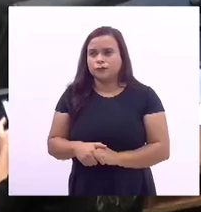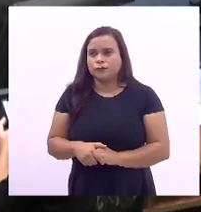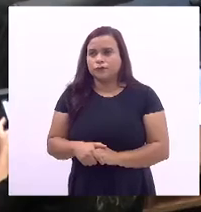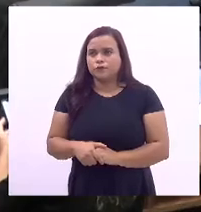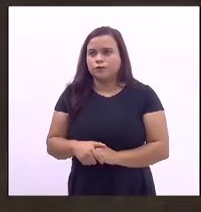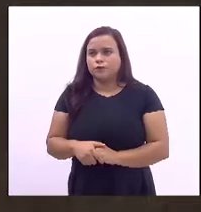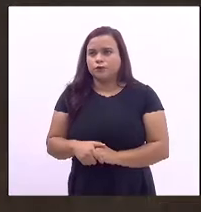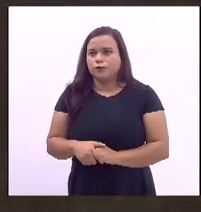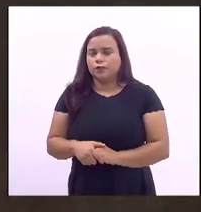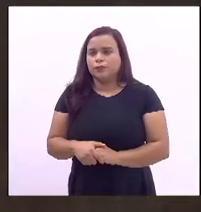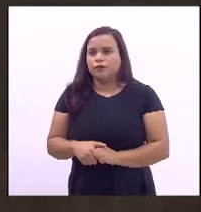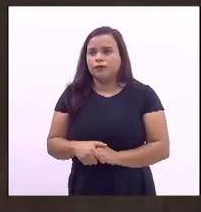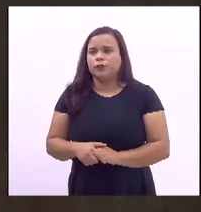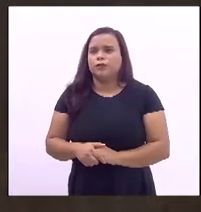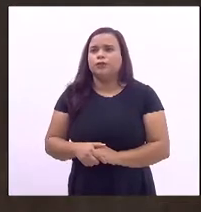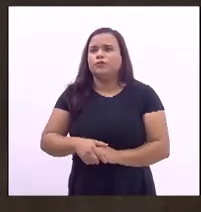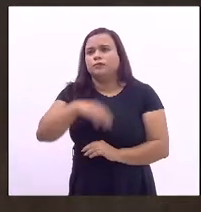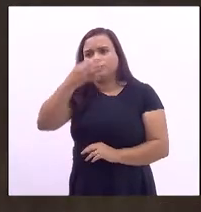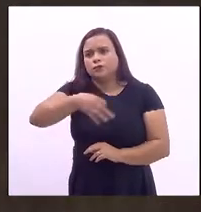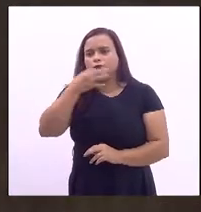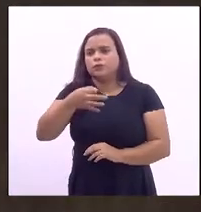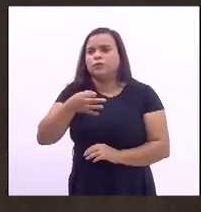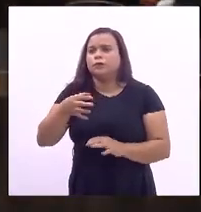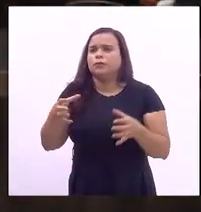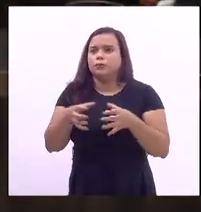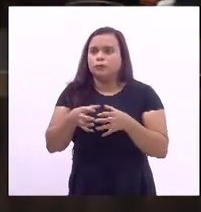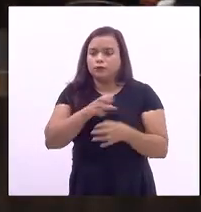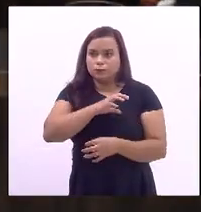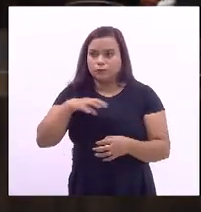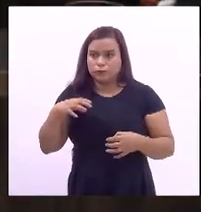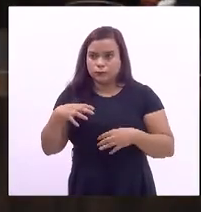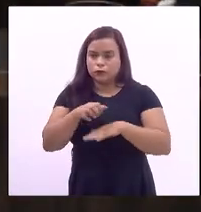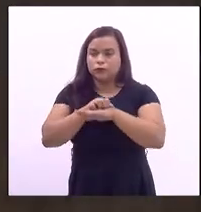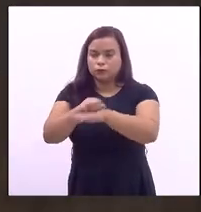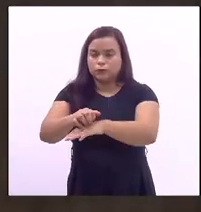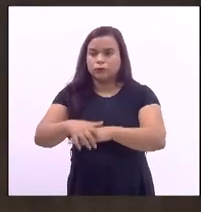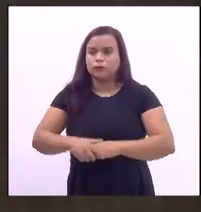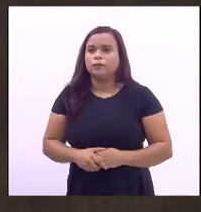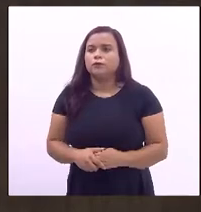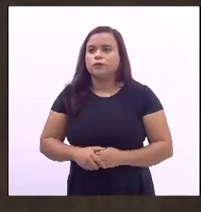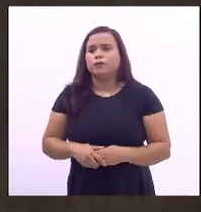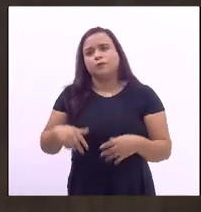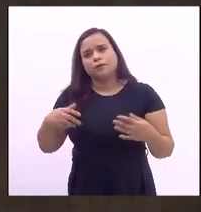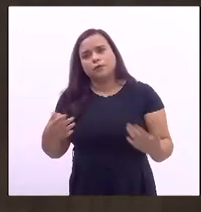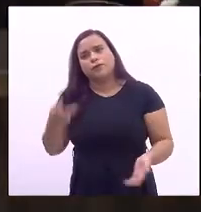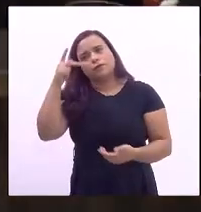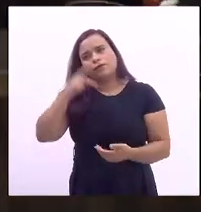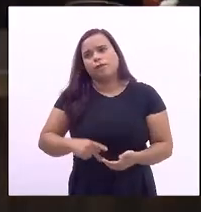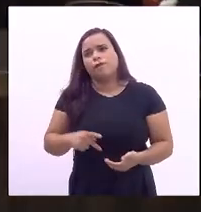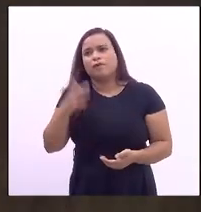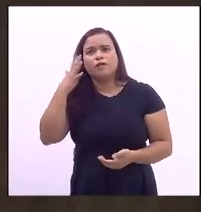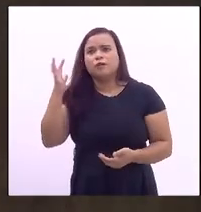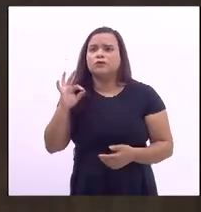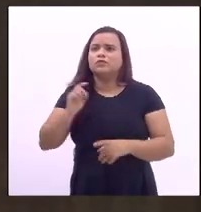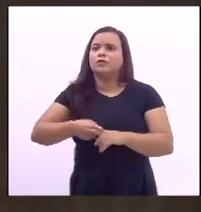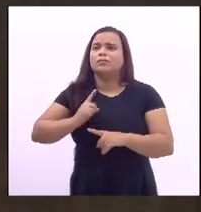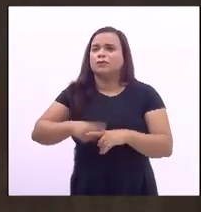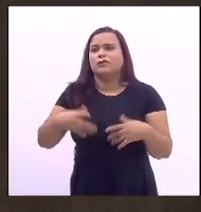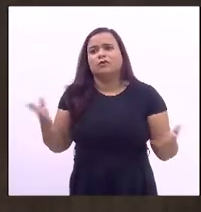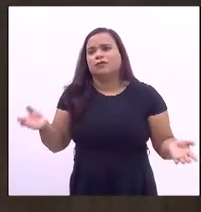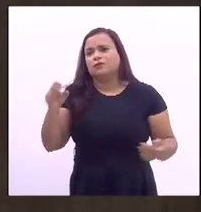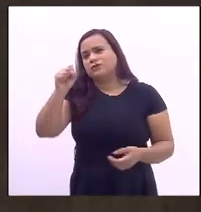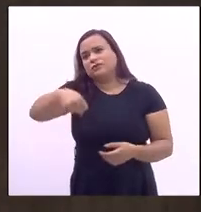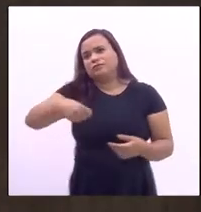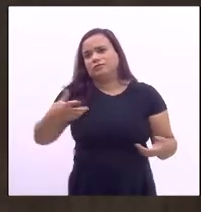tô dando parecer para começar um de transportes né sim então Presidente é porque esse é